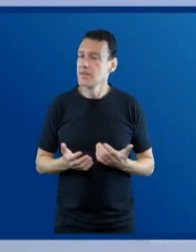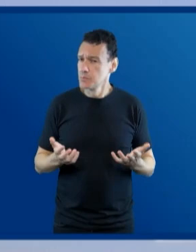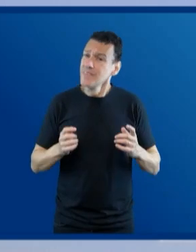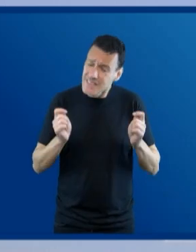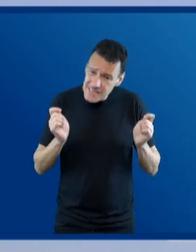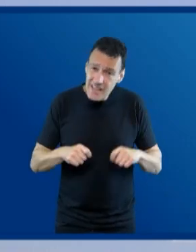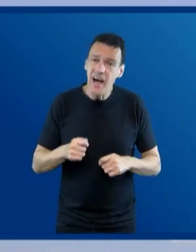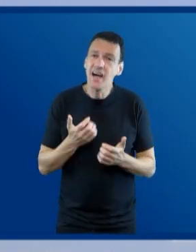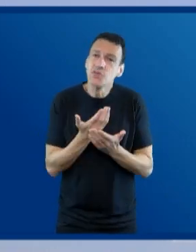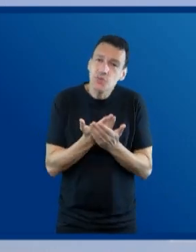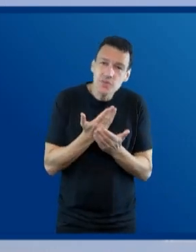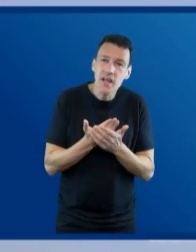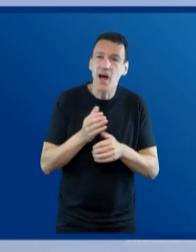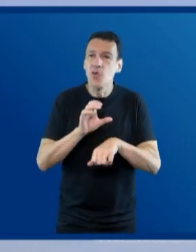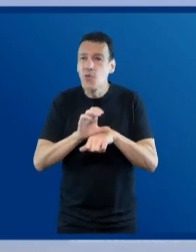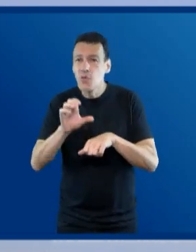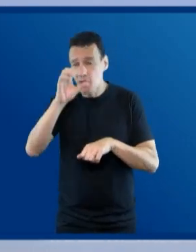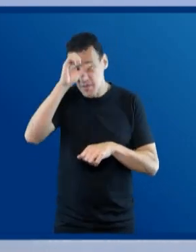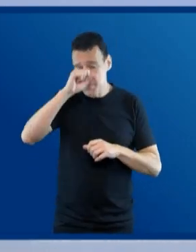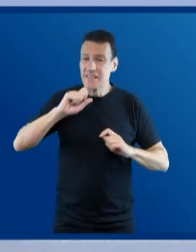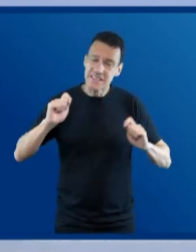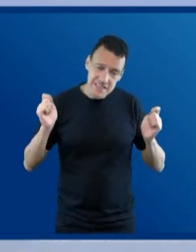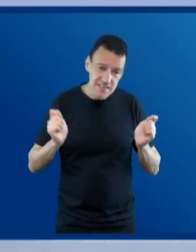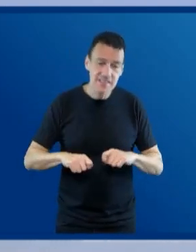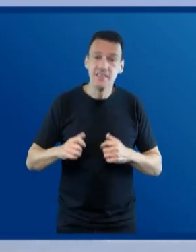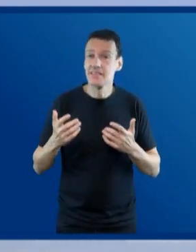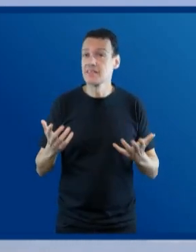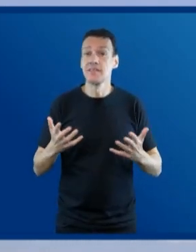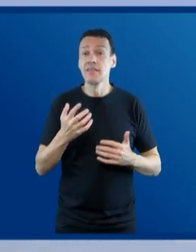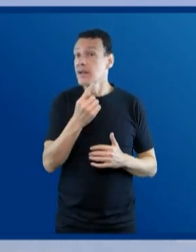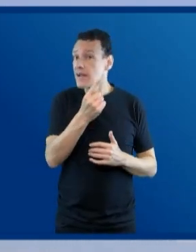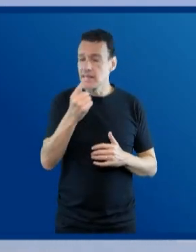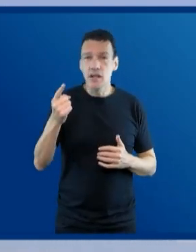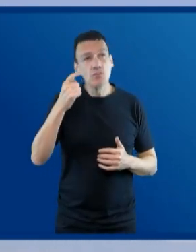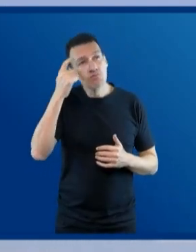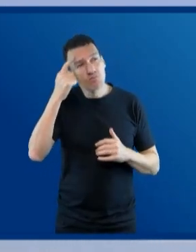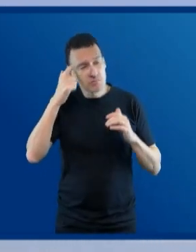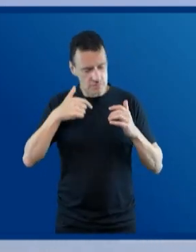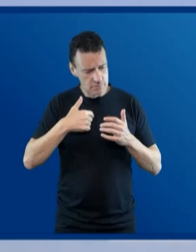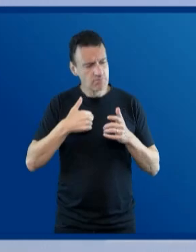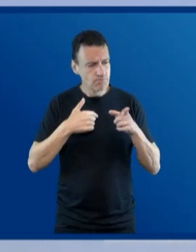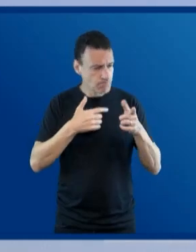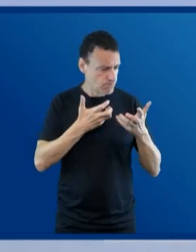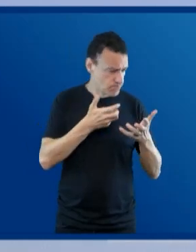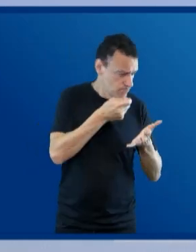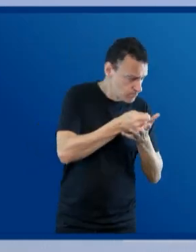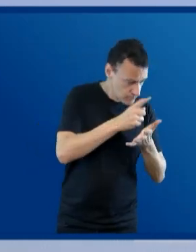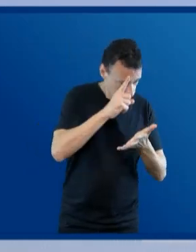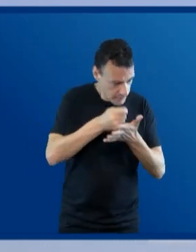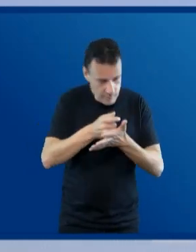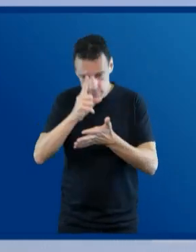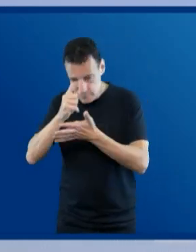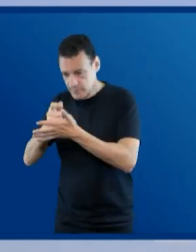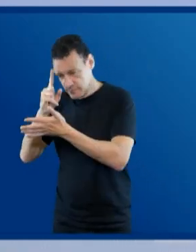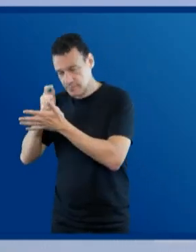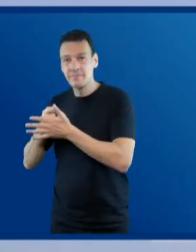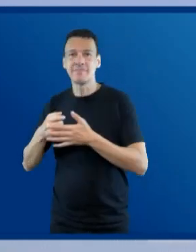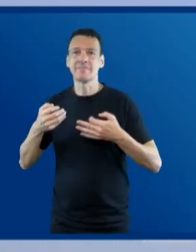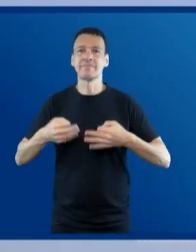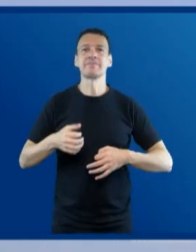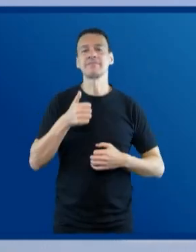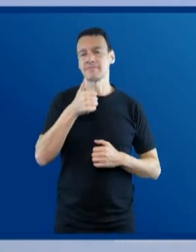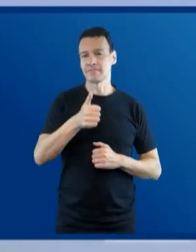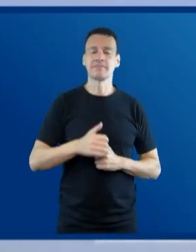é possível ser dono das nossas próprias decisões financeiras. Então, gostaria de agradecer a todos aqueles que